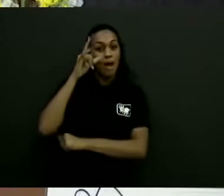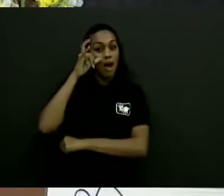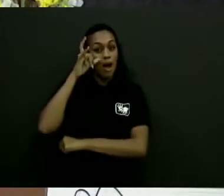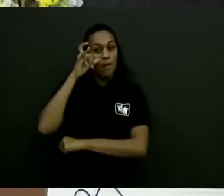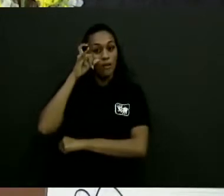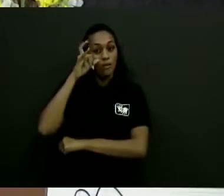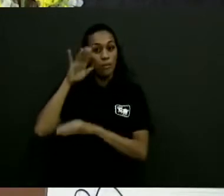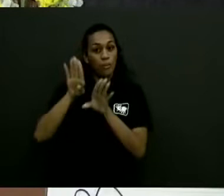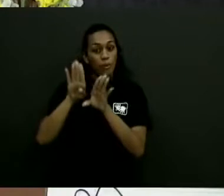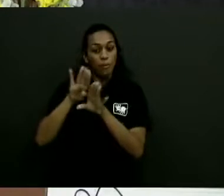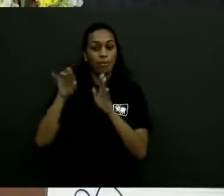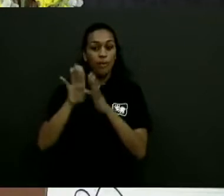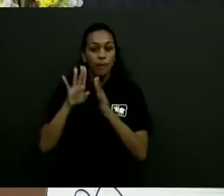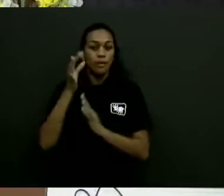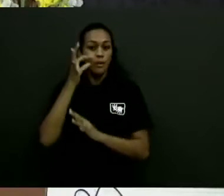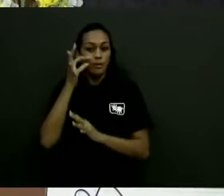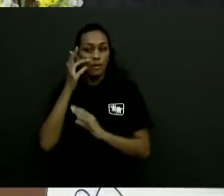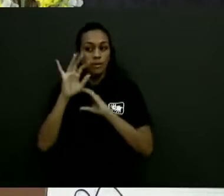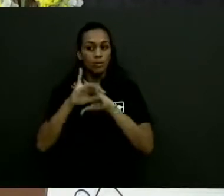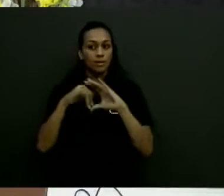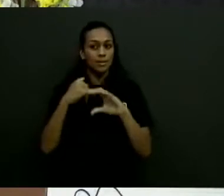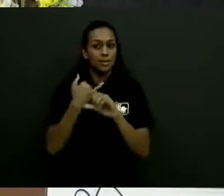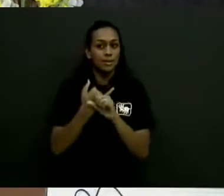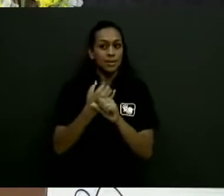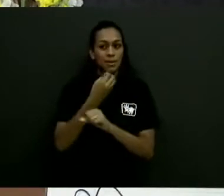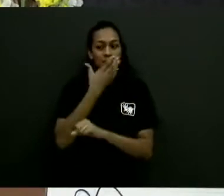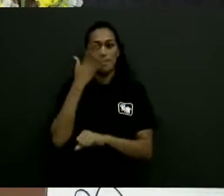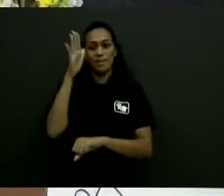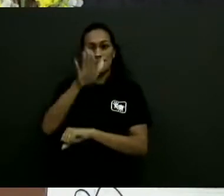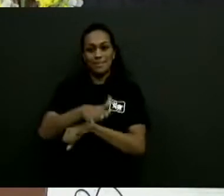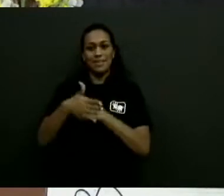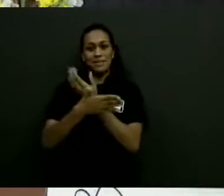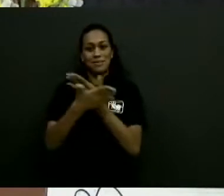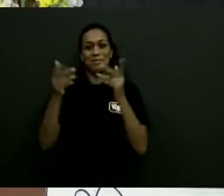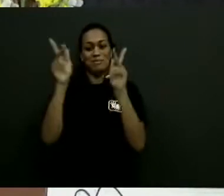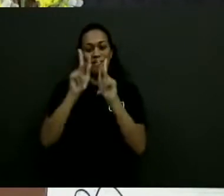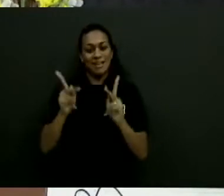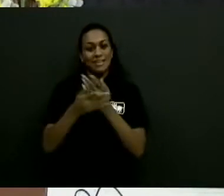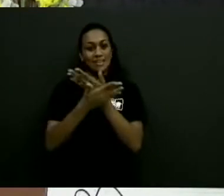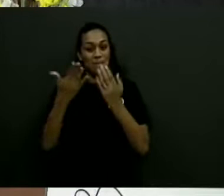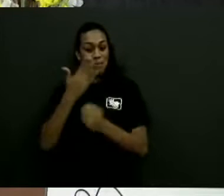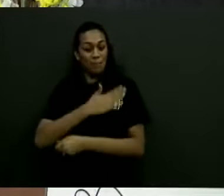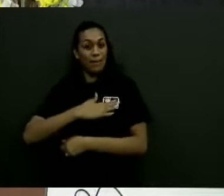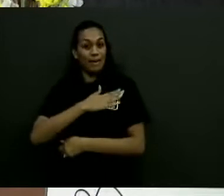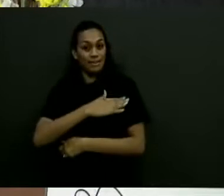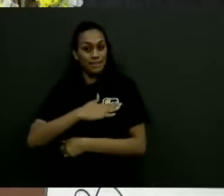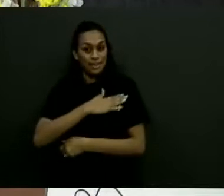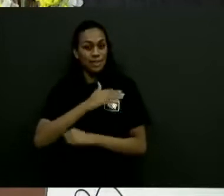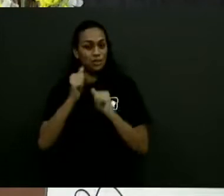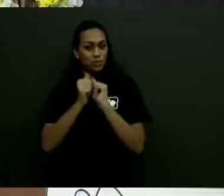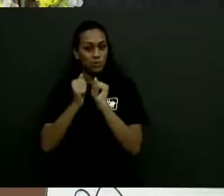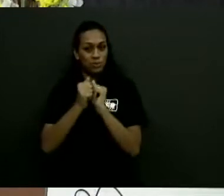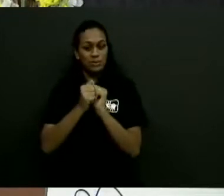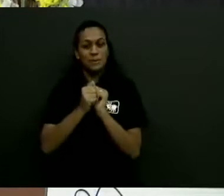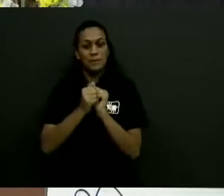pelo YouTube. Com você. Boa tarde a todos, paz seja convosco. Prazer, uma honra estar com vocês